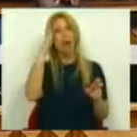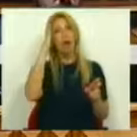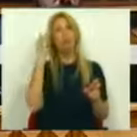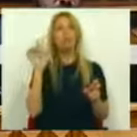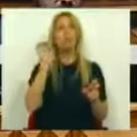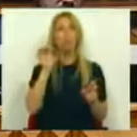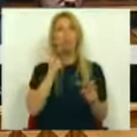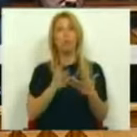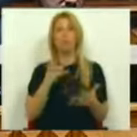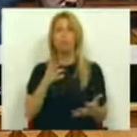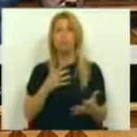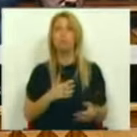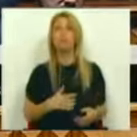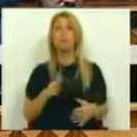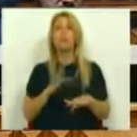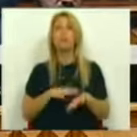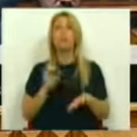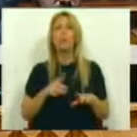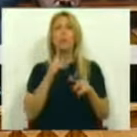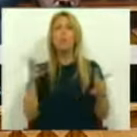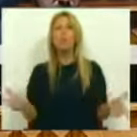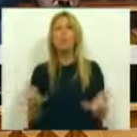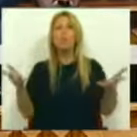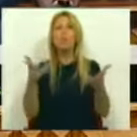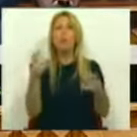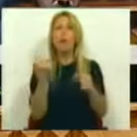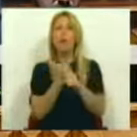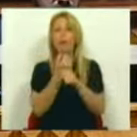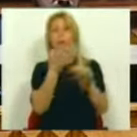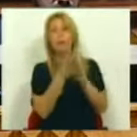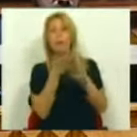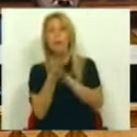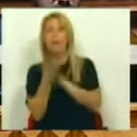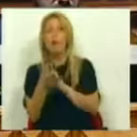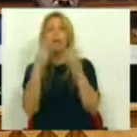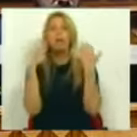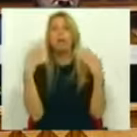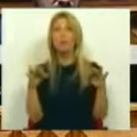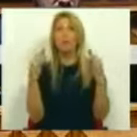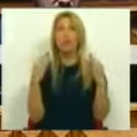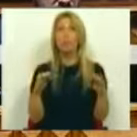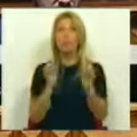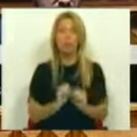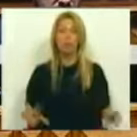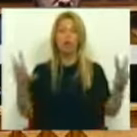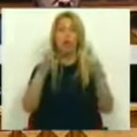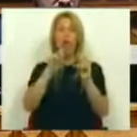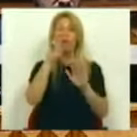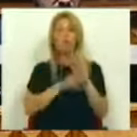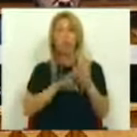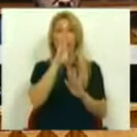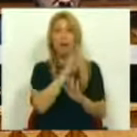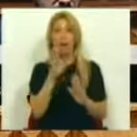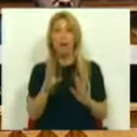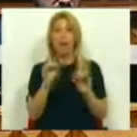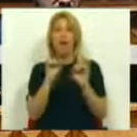é aquela que diz respeito ao estímulo à criação de emprego e, naturalmente, as novas regras aplicadas